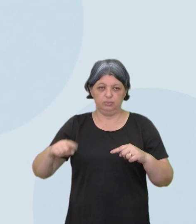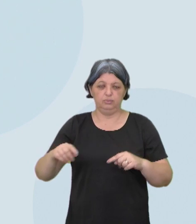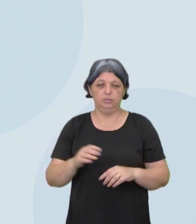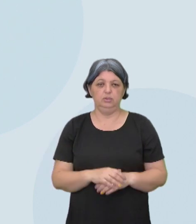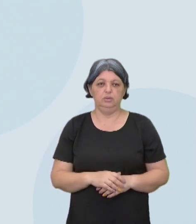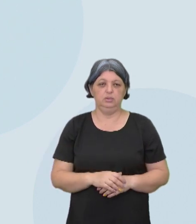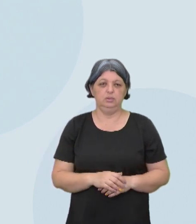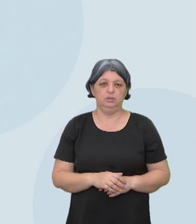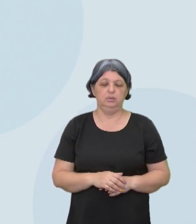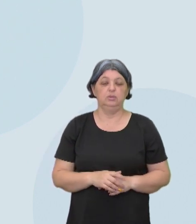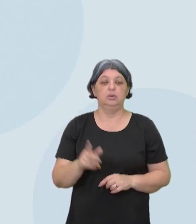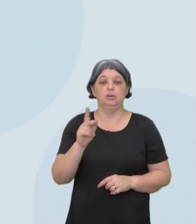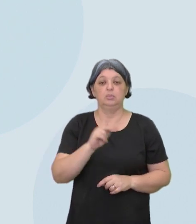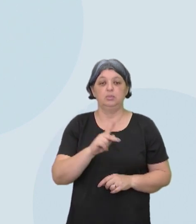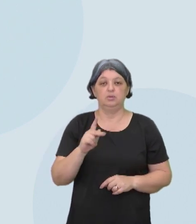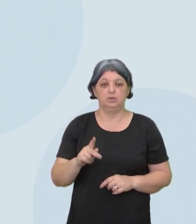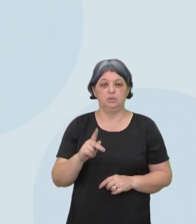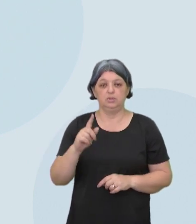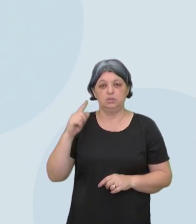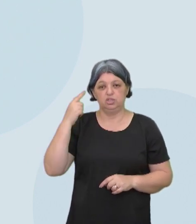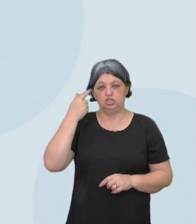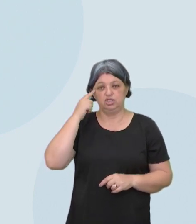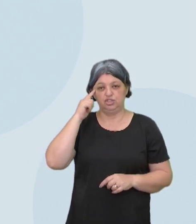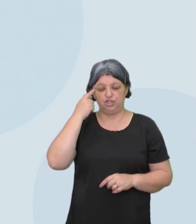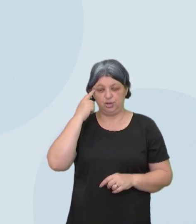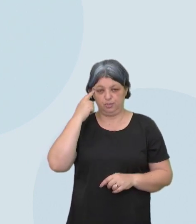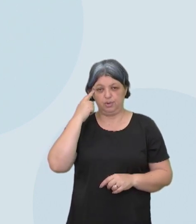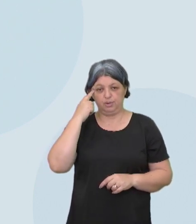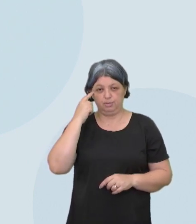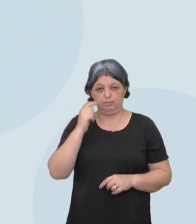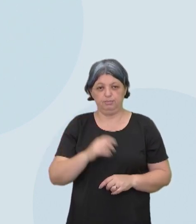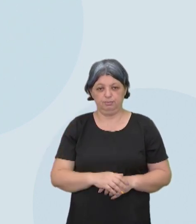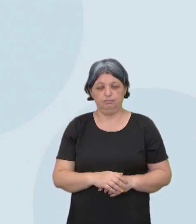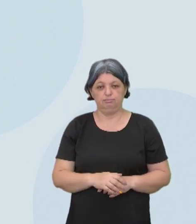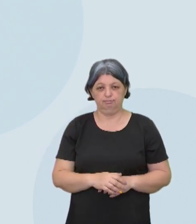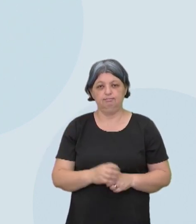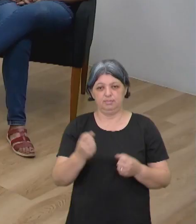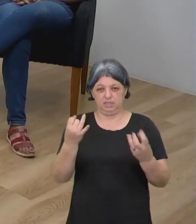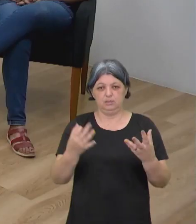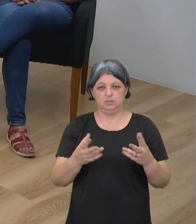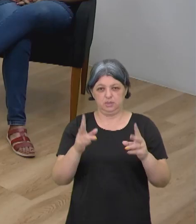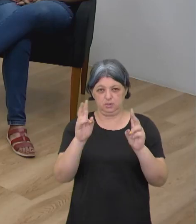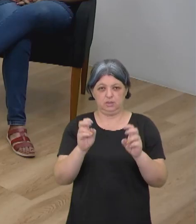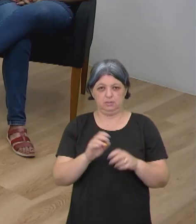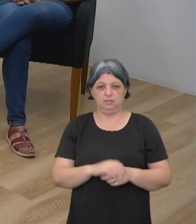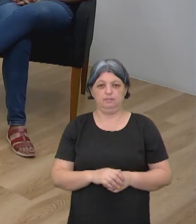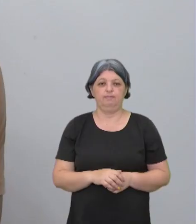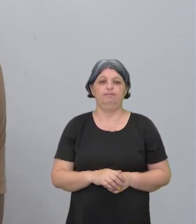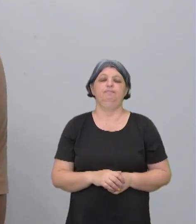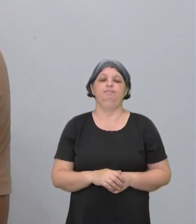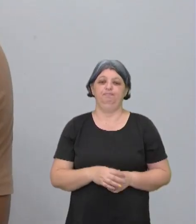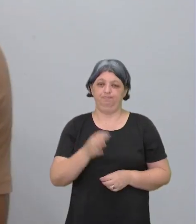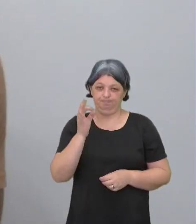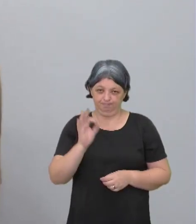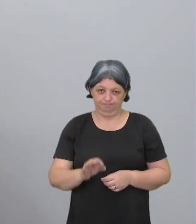nosso professor Giba para falar um pouquinho sobre esse componente. Certo.